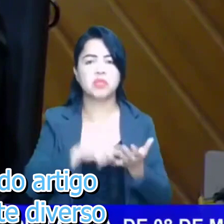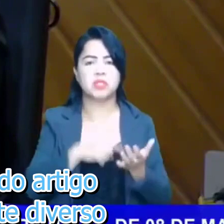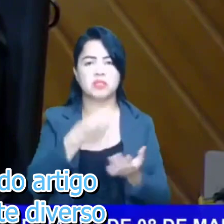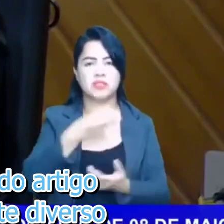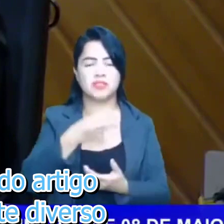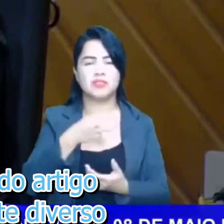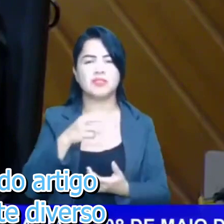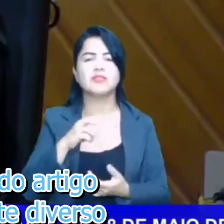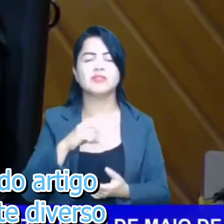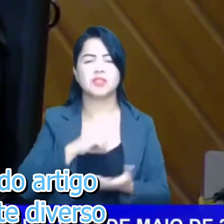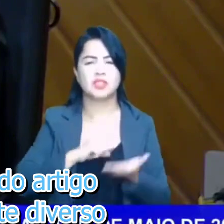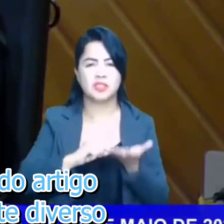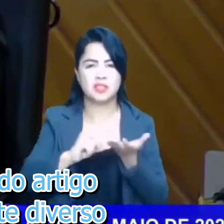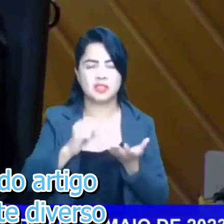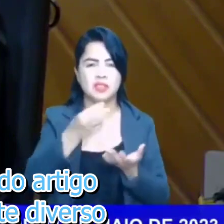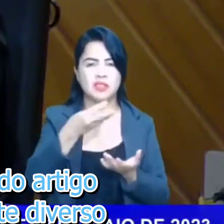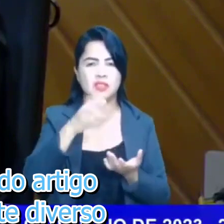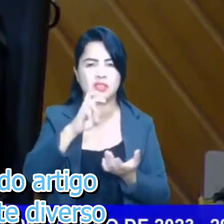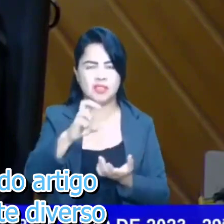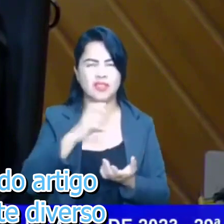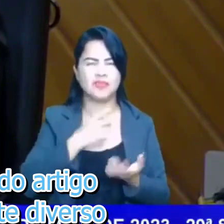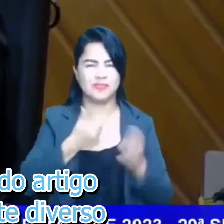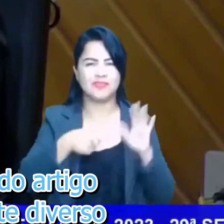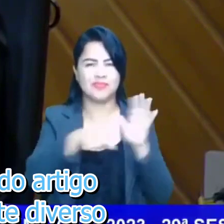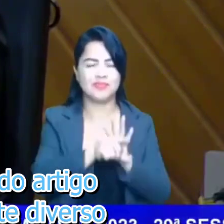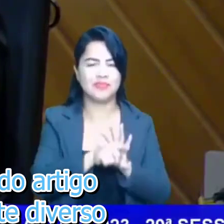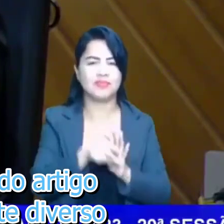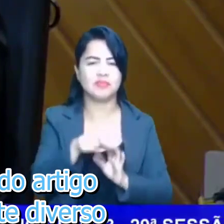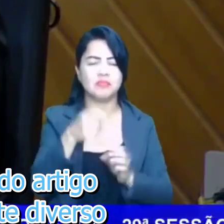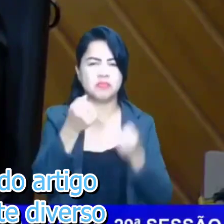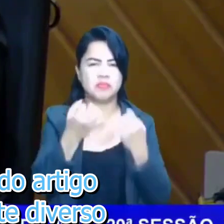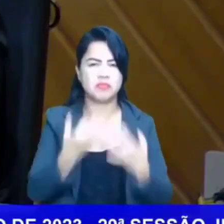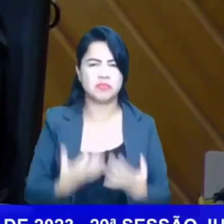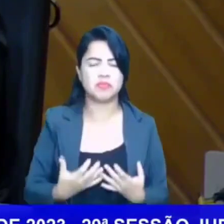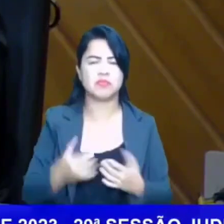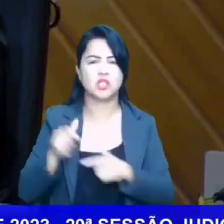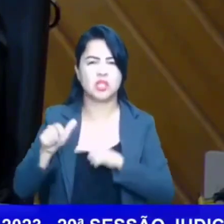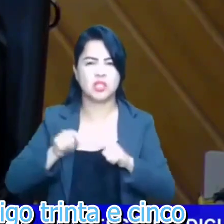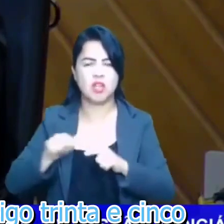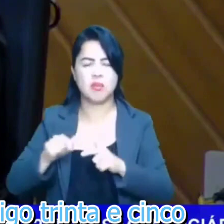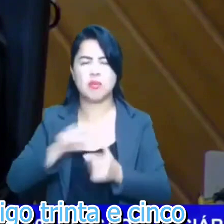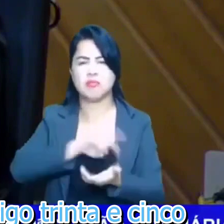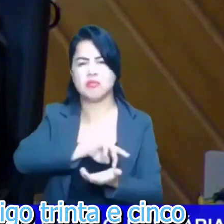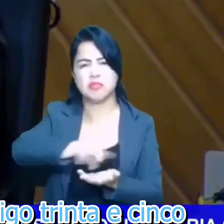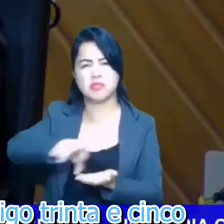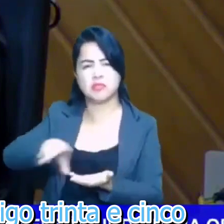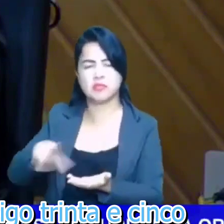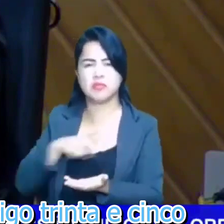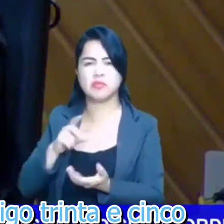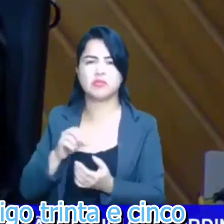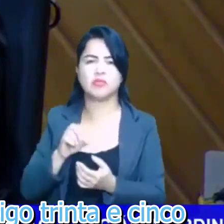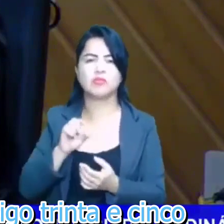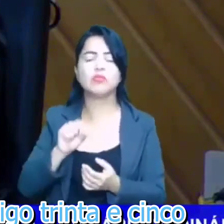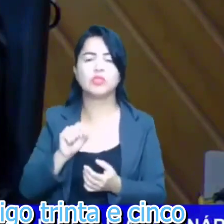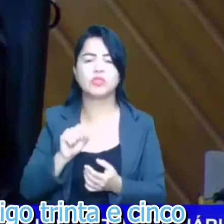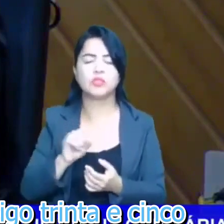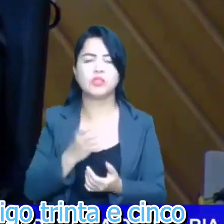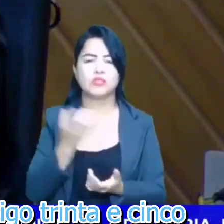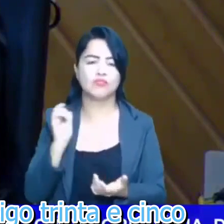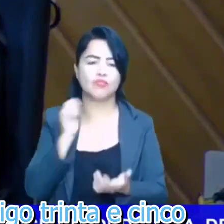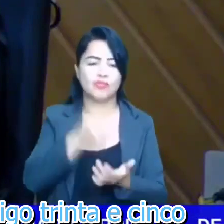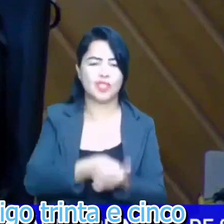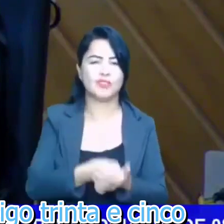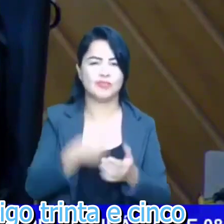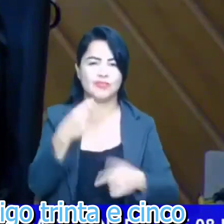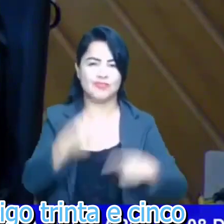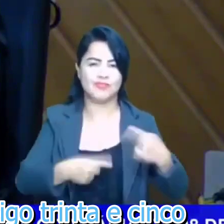artigo 35 da citada resolução, que trata de expediente diverso, no caso, gastos eleitorais. Com efeito,